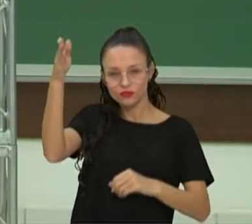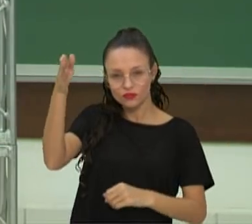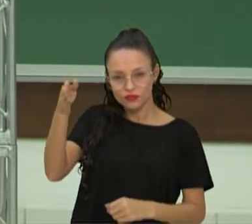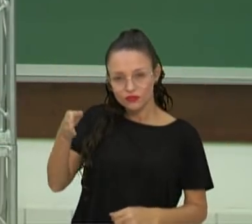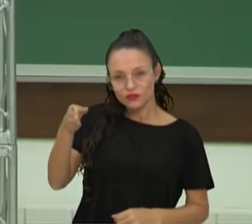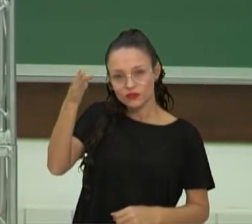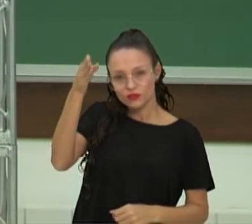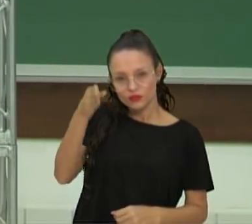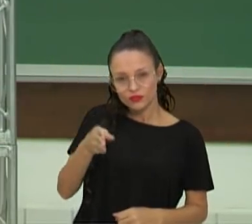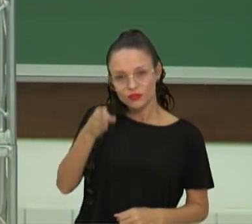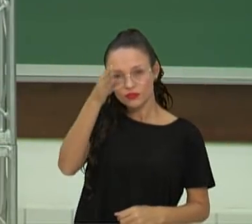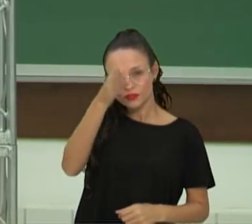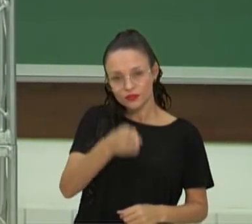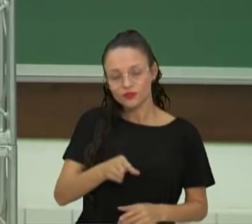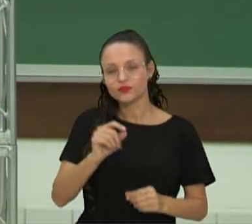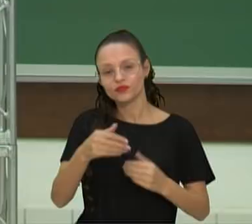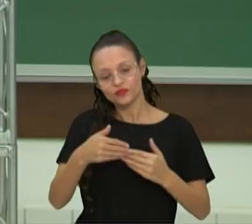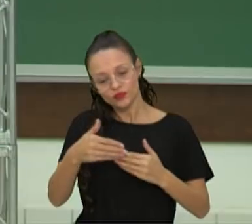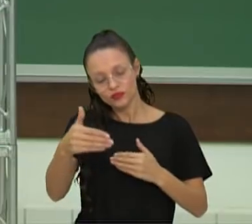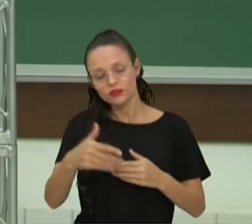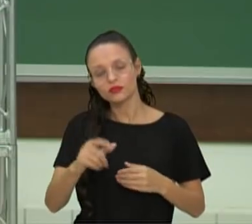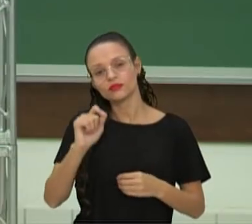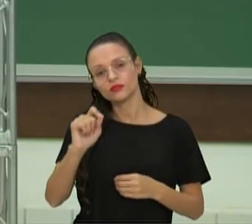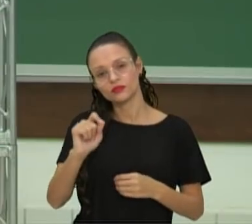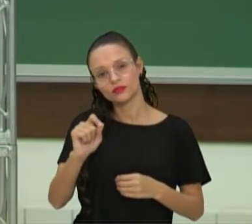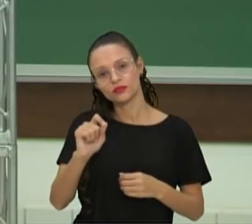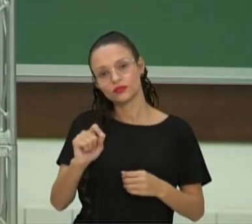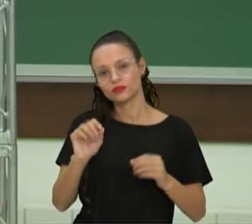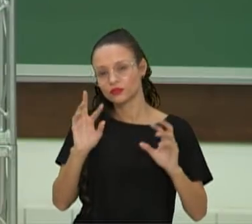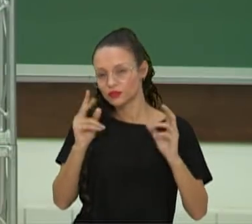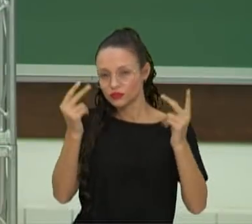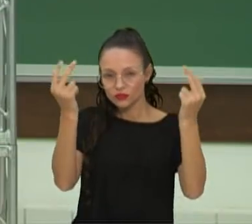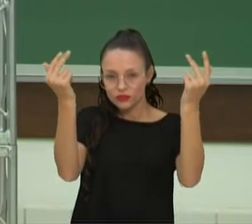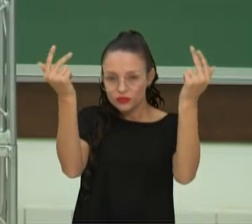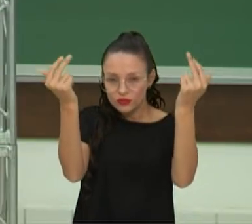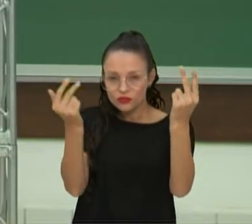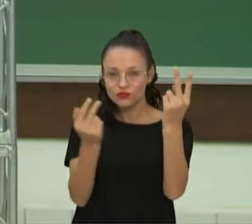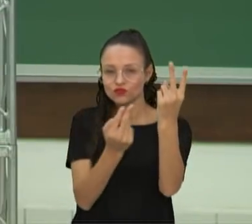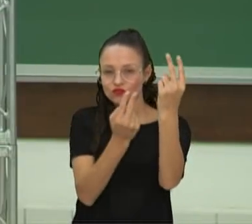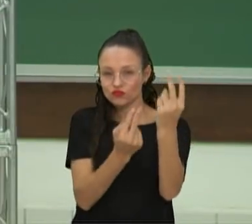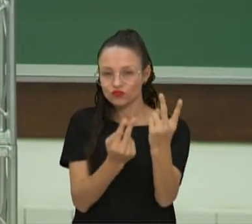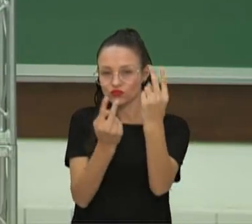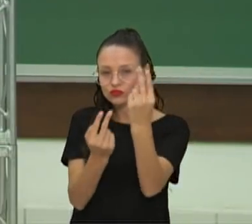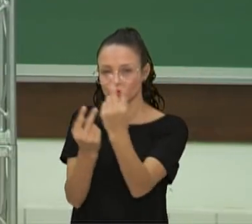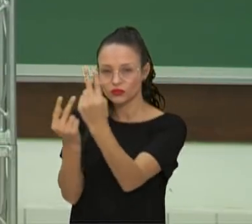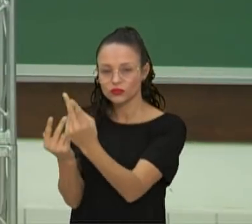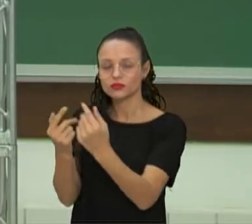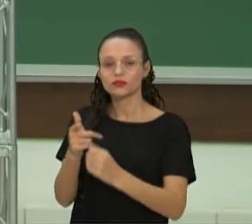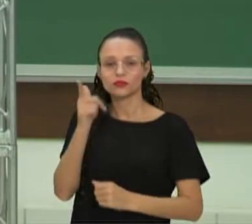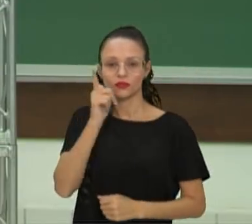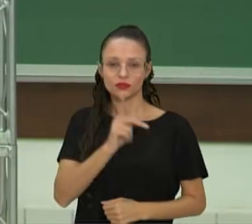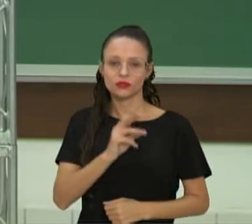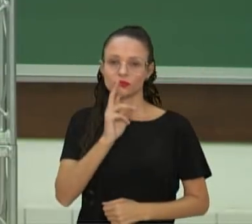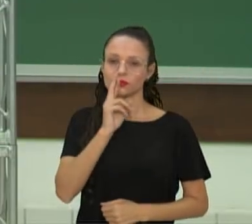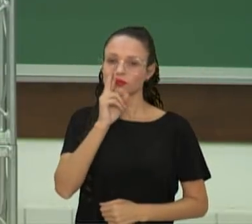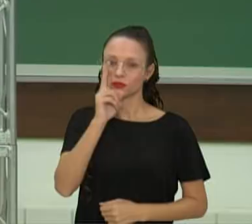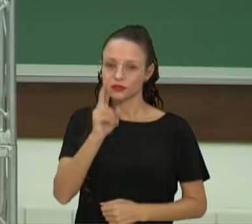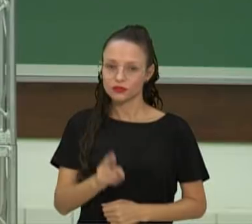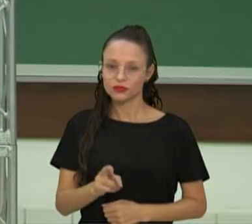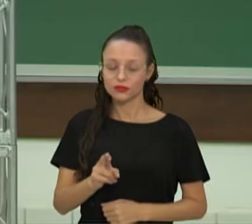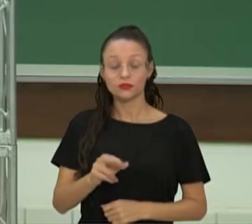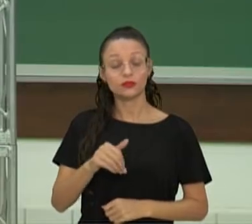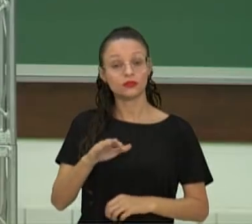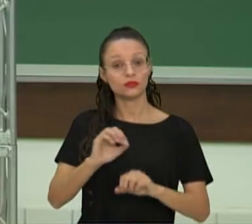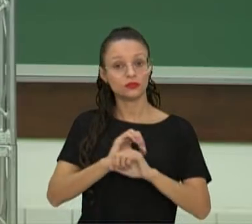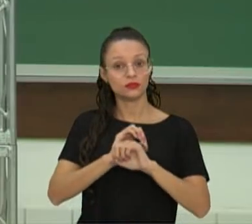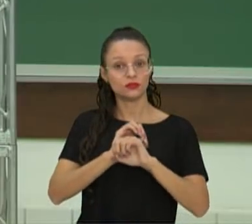o formato, e a partir disso, escrevendo termo semelhante embaixo de termo semelhante, você obtém o resultado de uma maneira mais